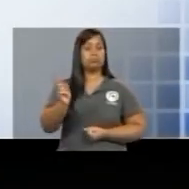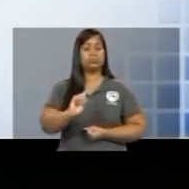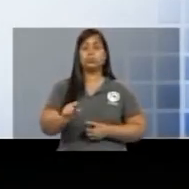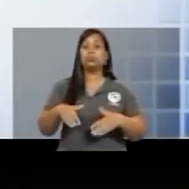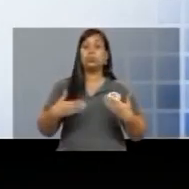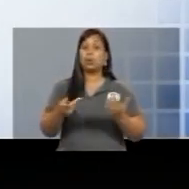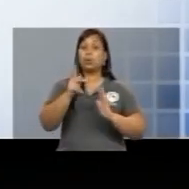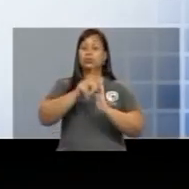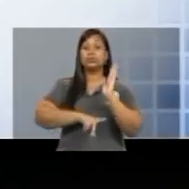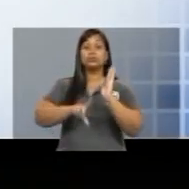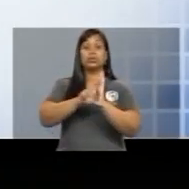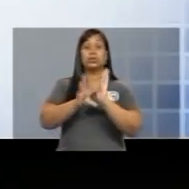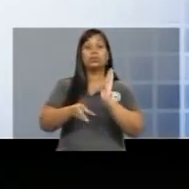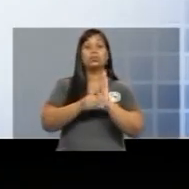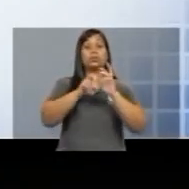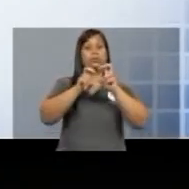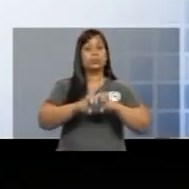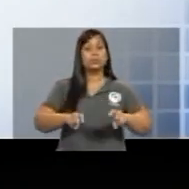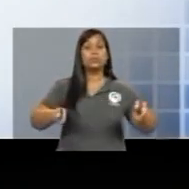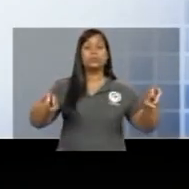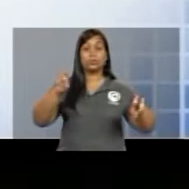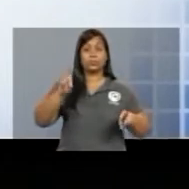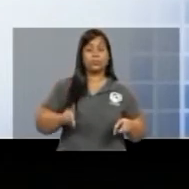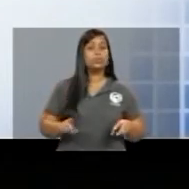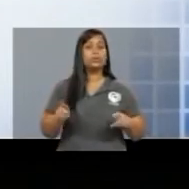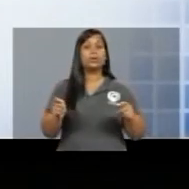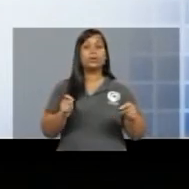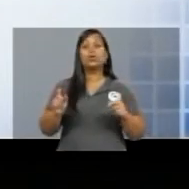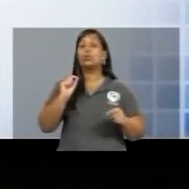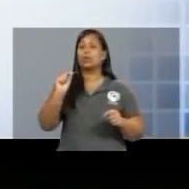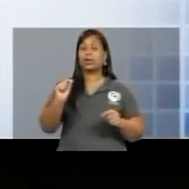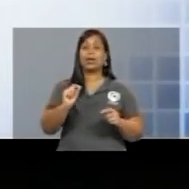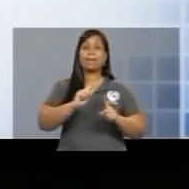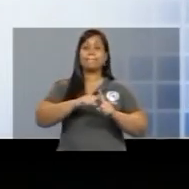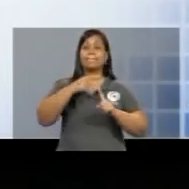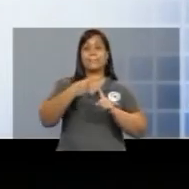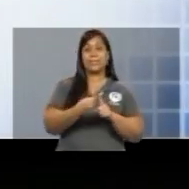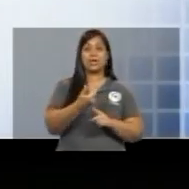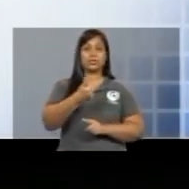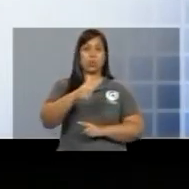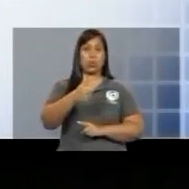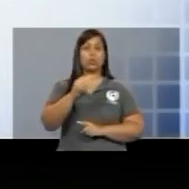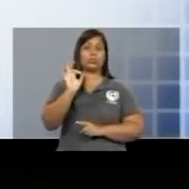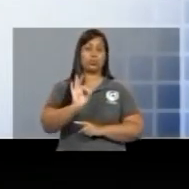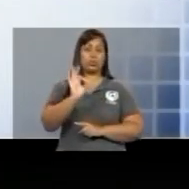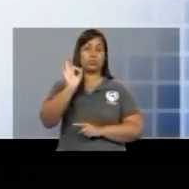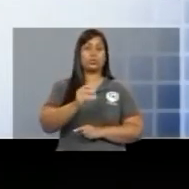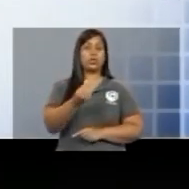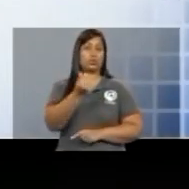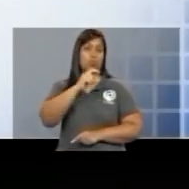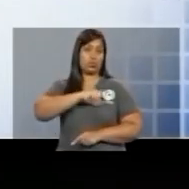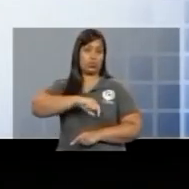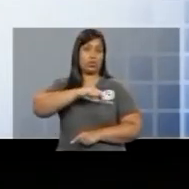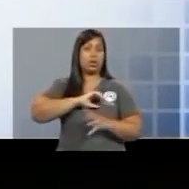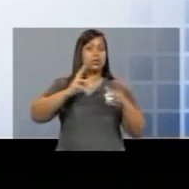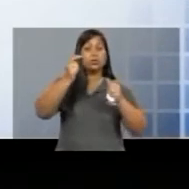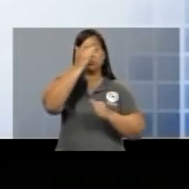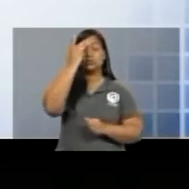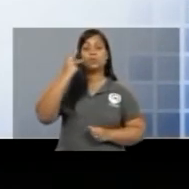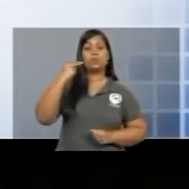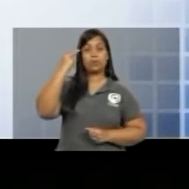rejeitado é o projeto de lei complementar da mesa diretora, que reajusta em 11% o subsídio dos